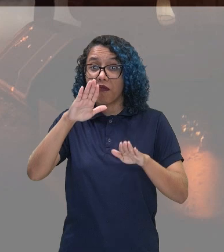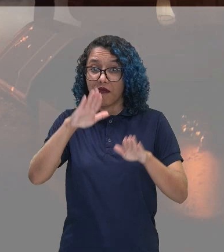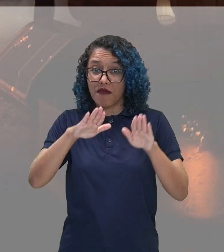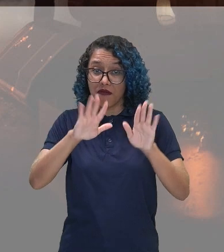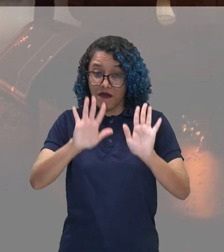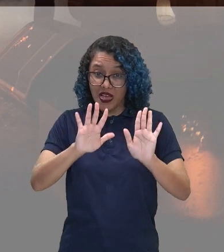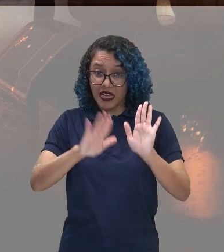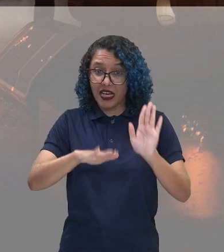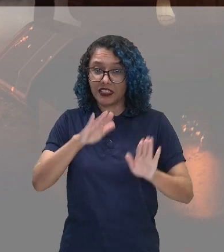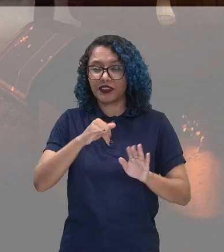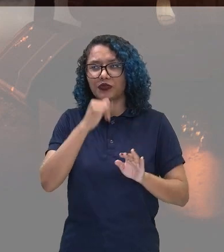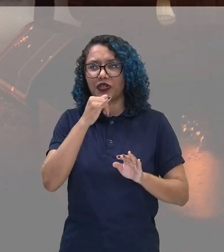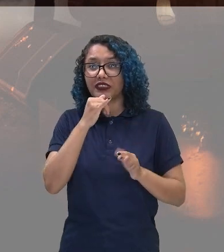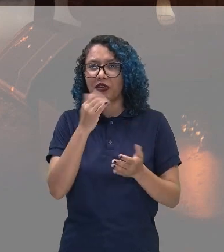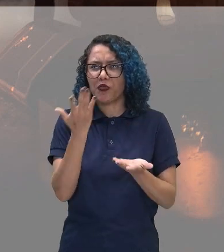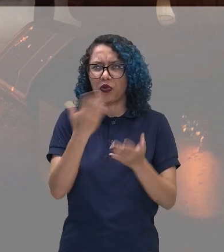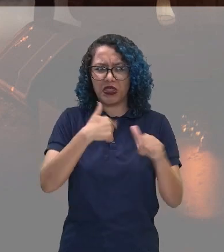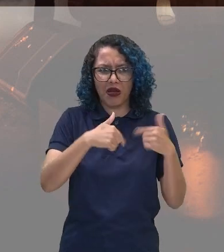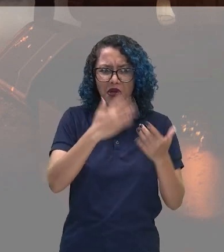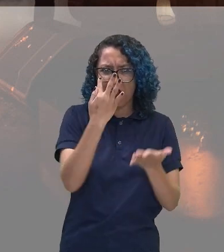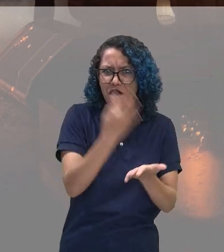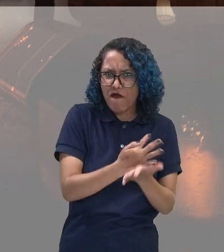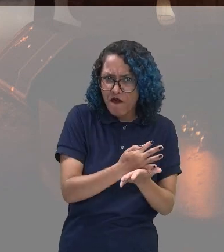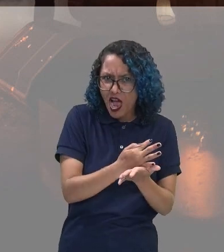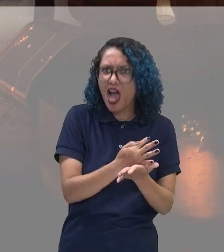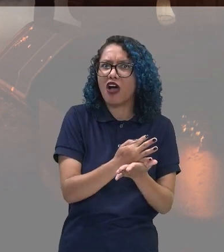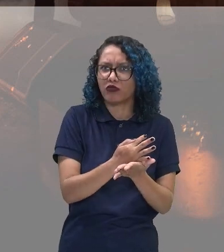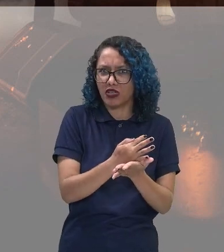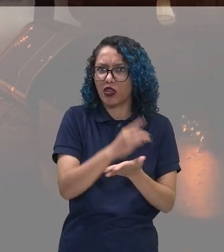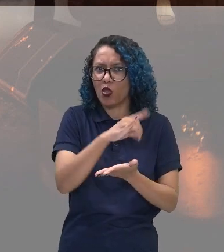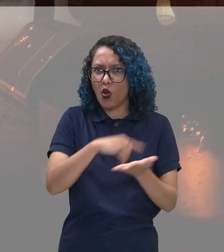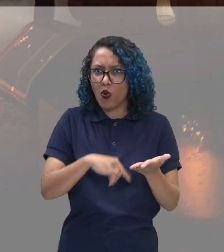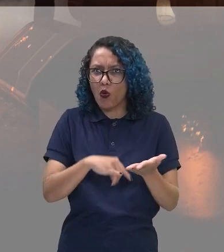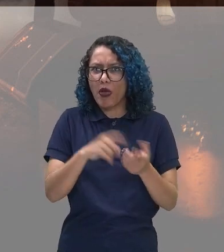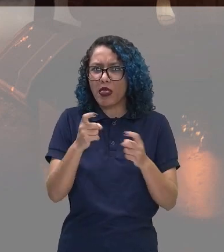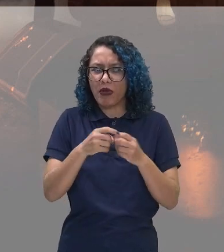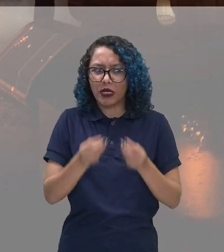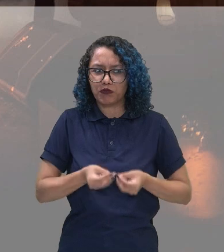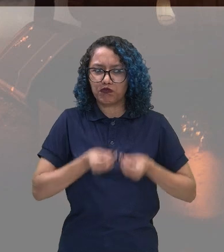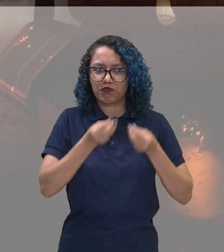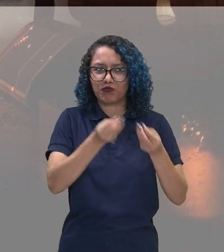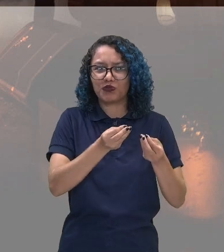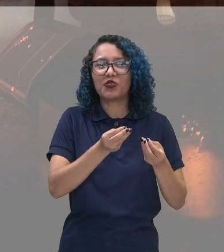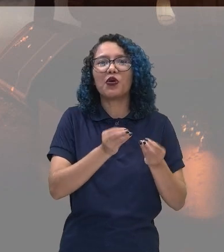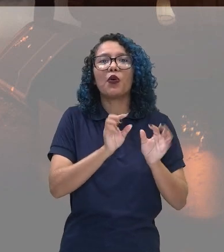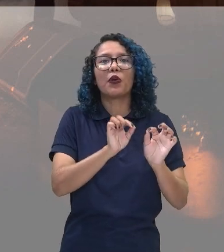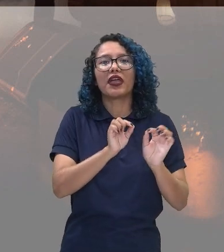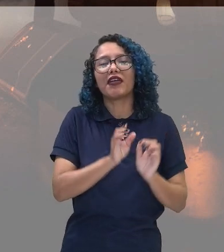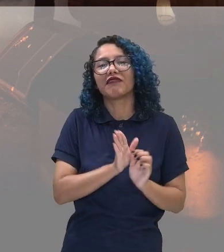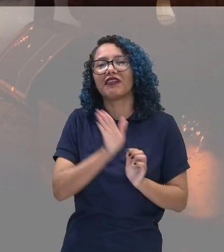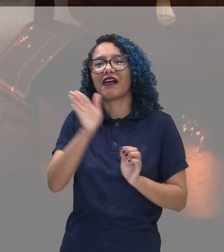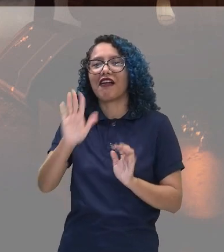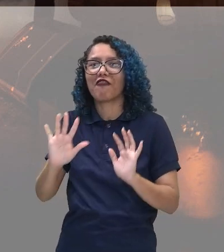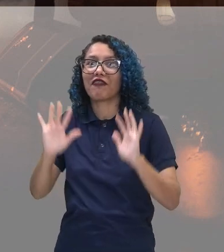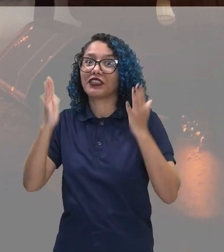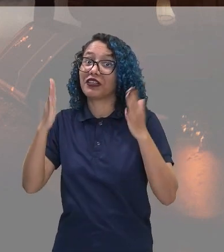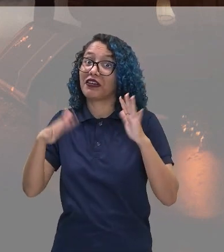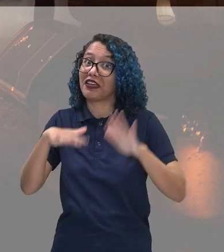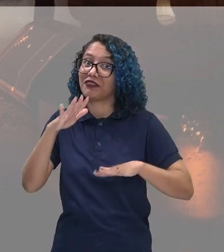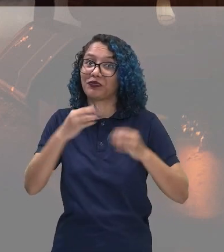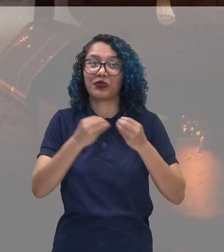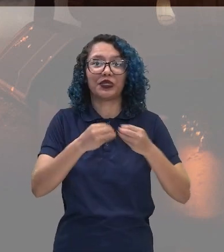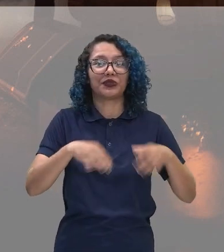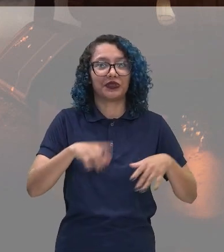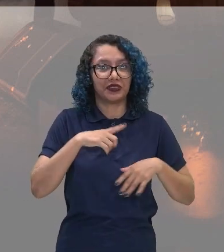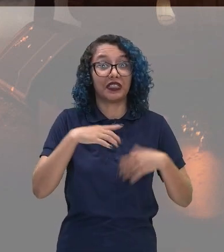pessoas deixavam o trabalho, colocavam atestado e iam para o festival e causava alguns danos. E aí a